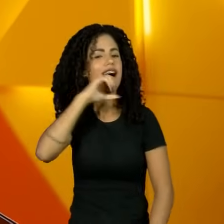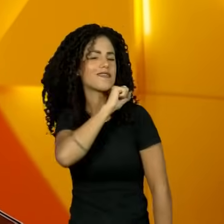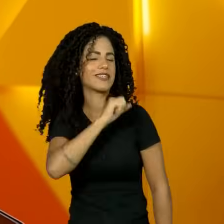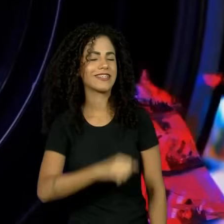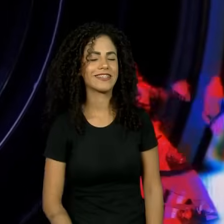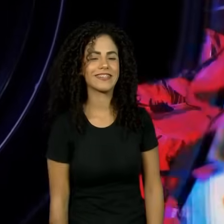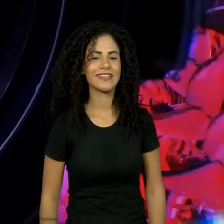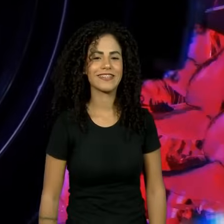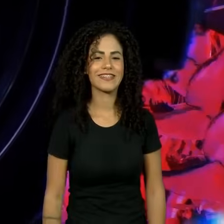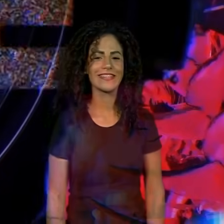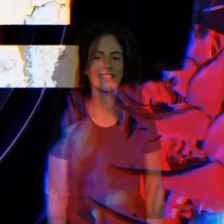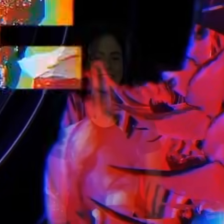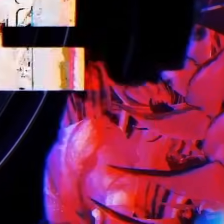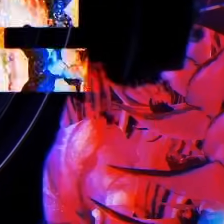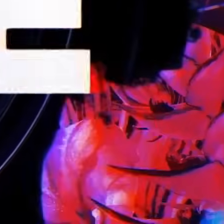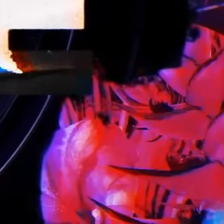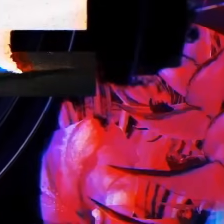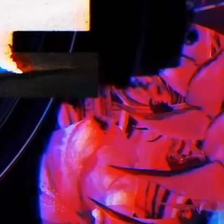daí.